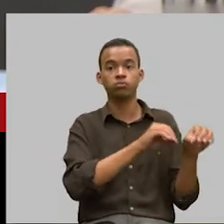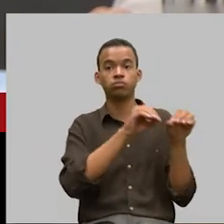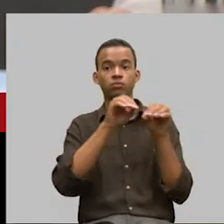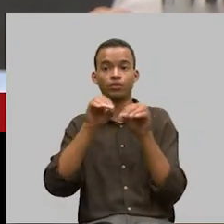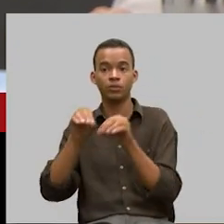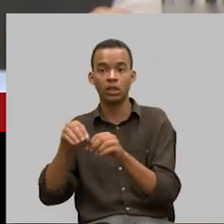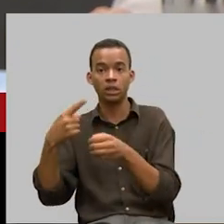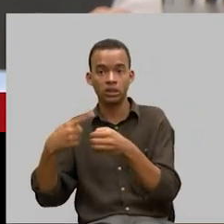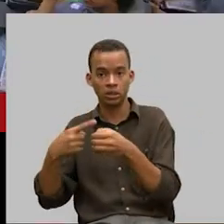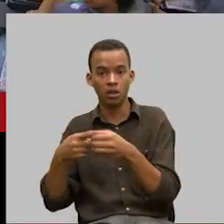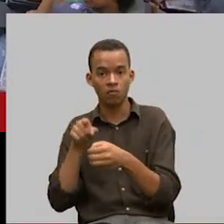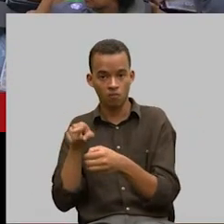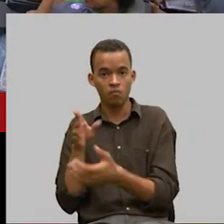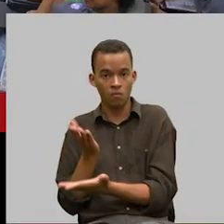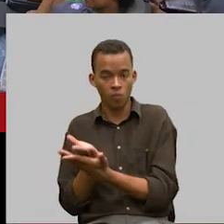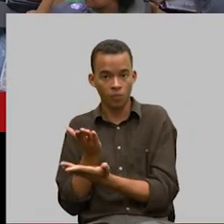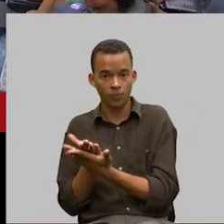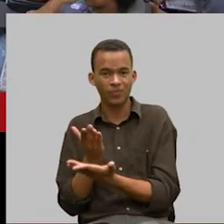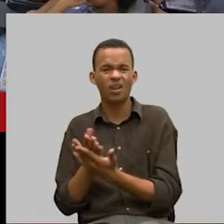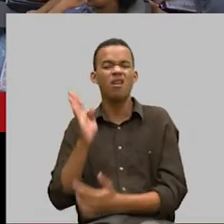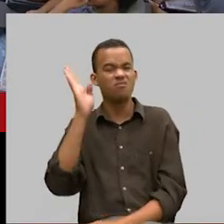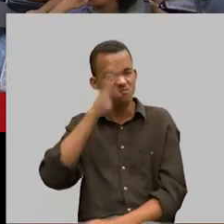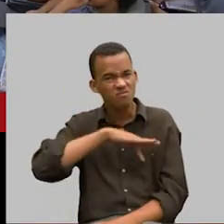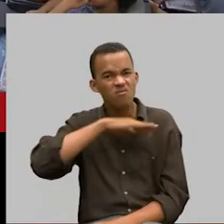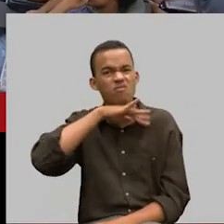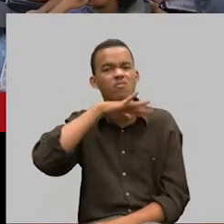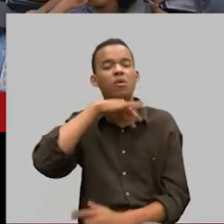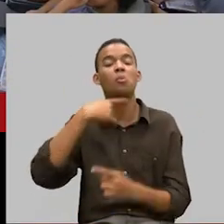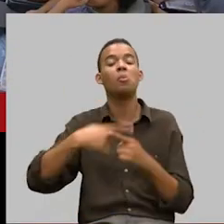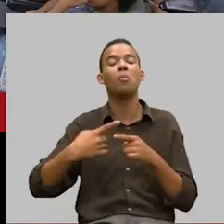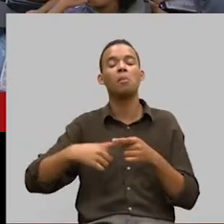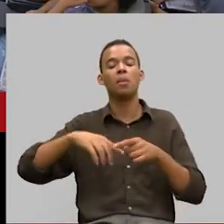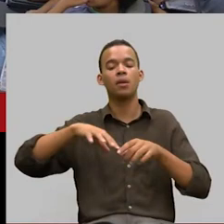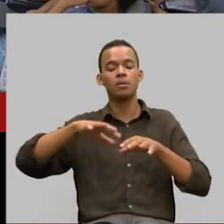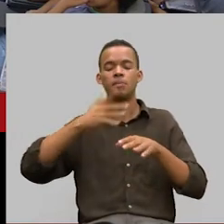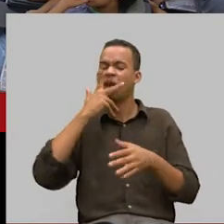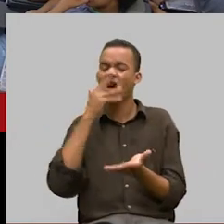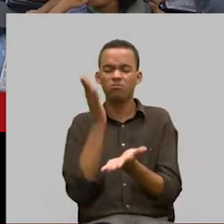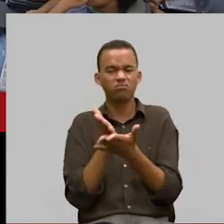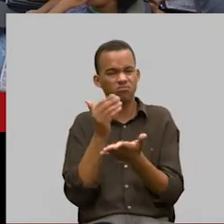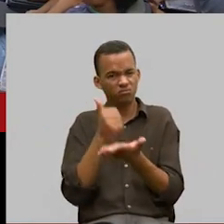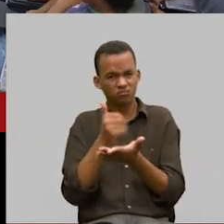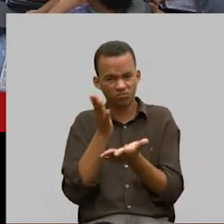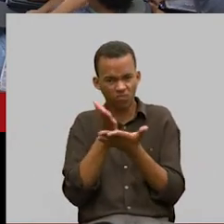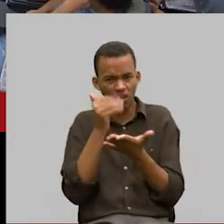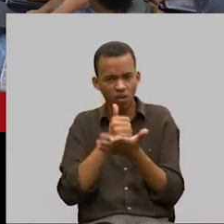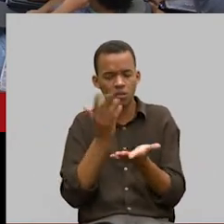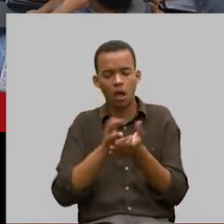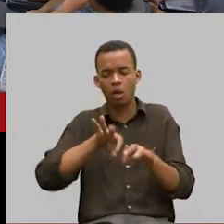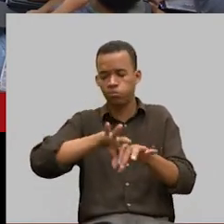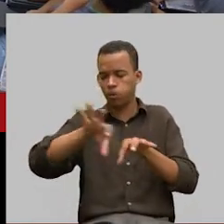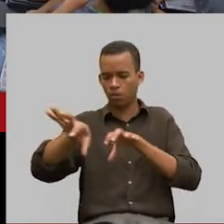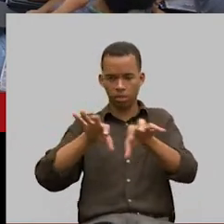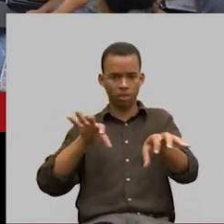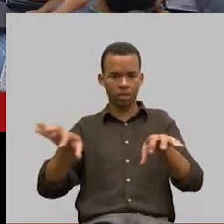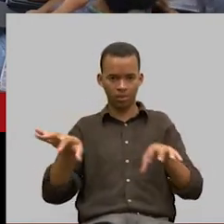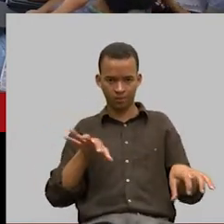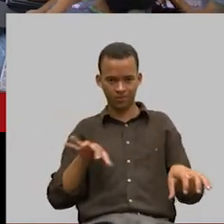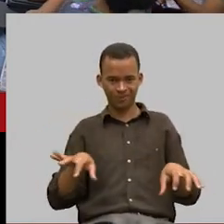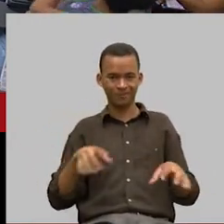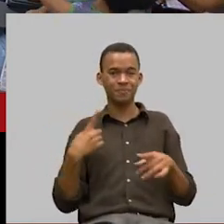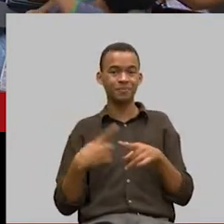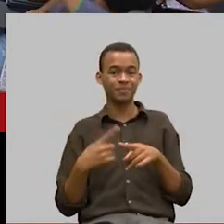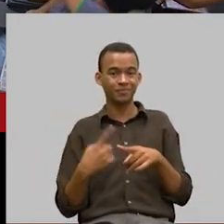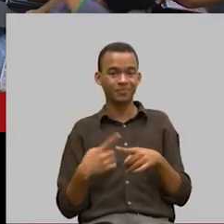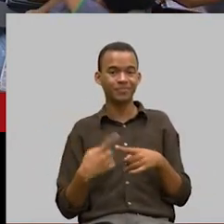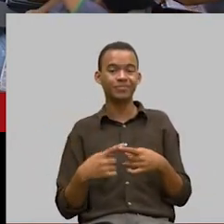aí uma crueldade porque a gente tem uma segregação não em função da pedagogia mas em função do local de novo porque tem tem